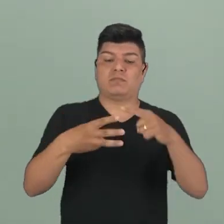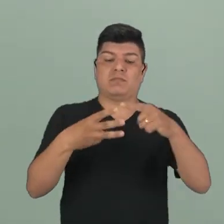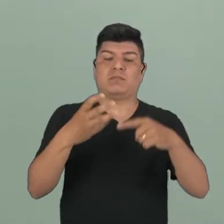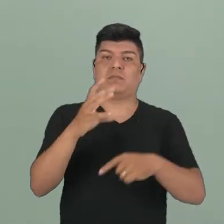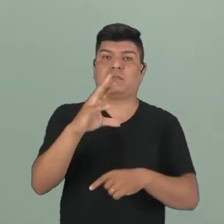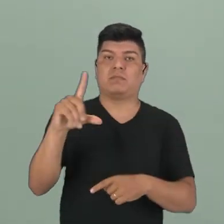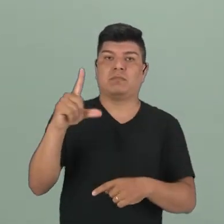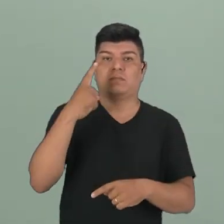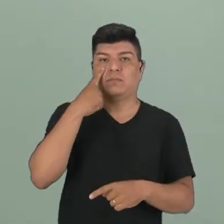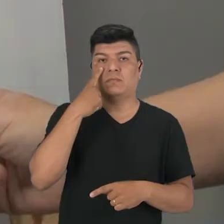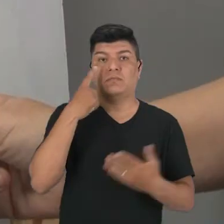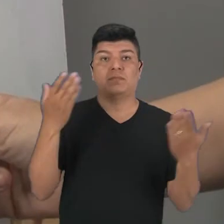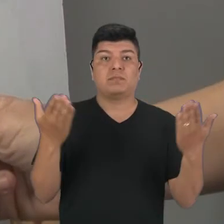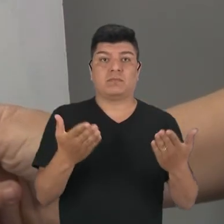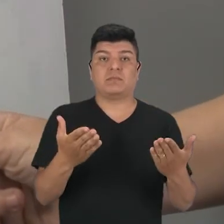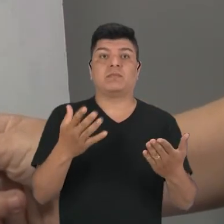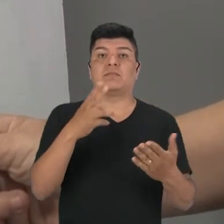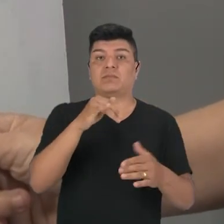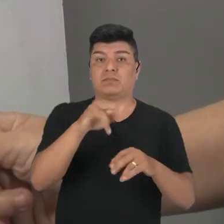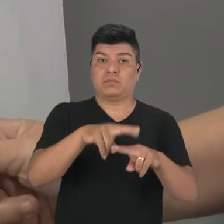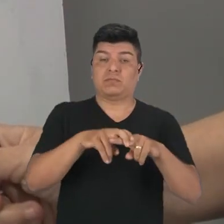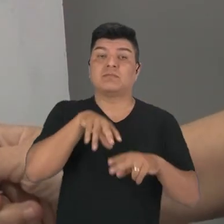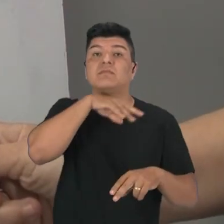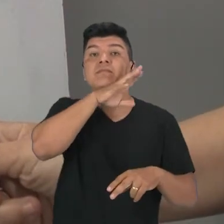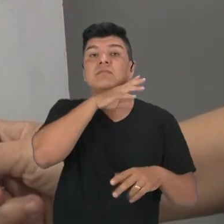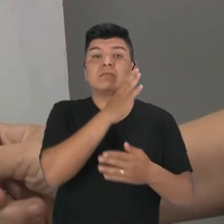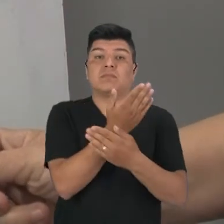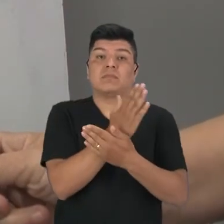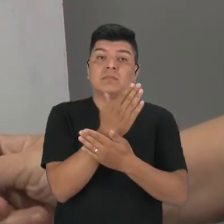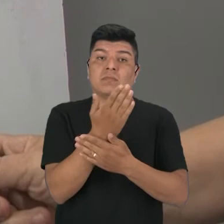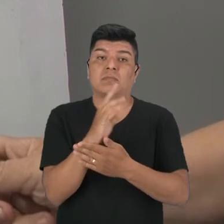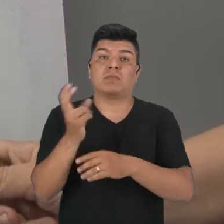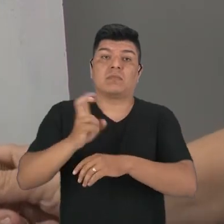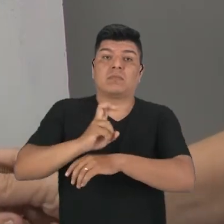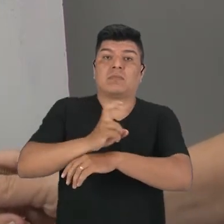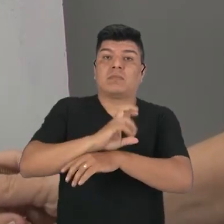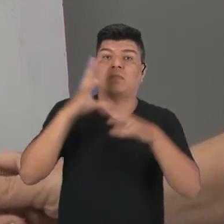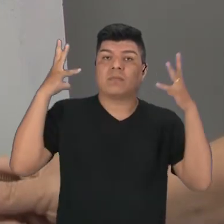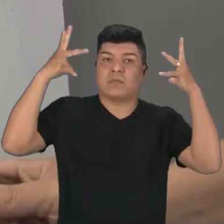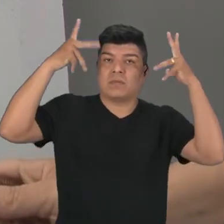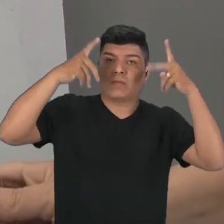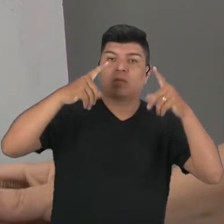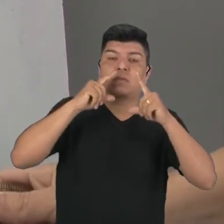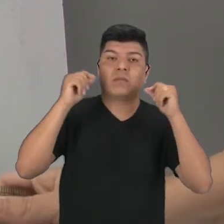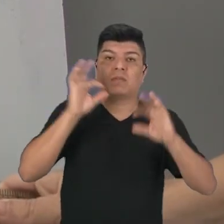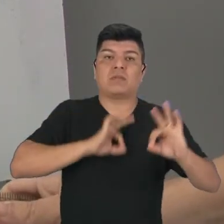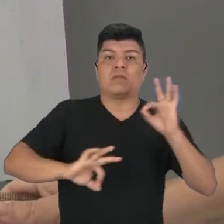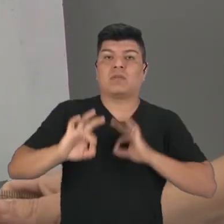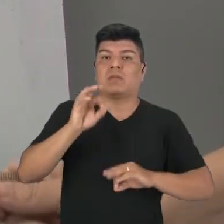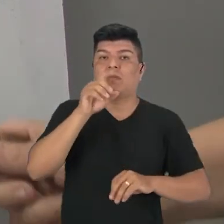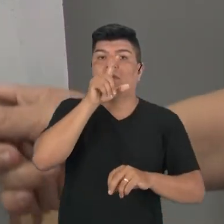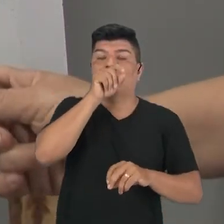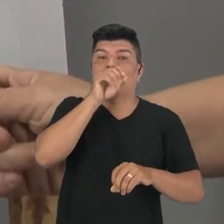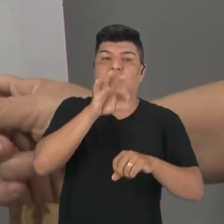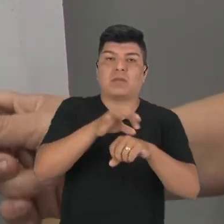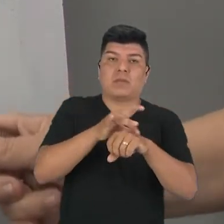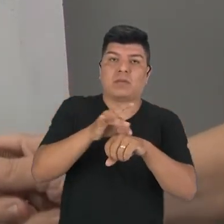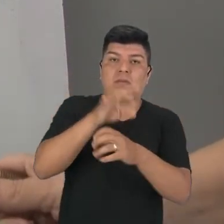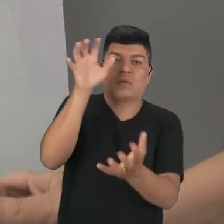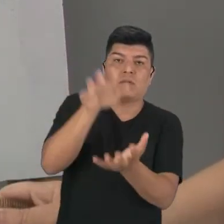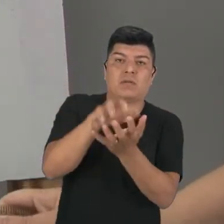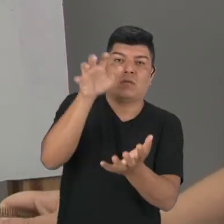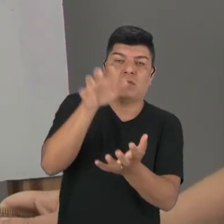classificações quando nós vimos aqui então os animais carnívoros são os tubarão a cobra o leão a onça pintada urubu e jacaré